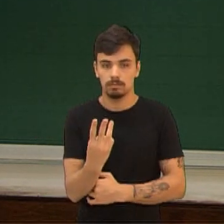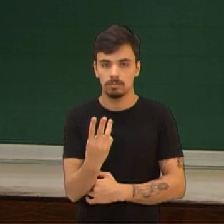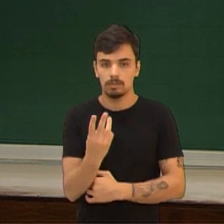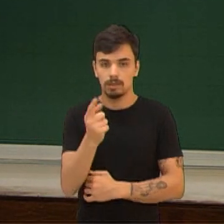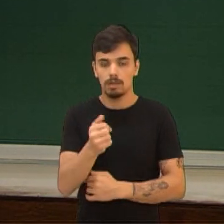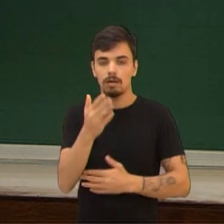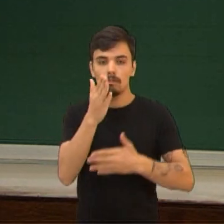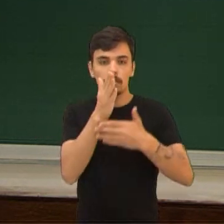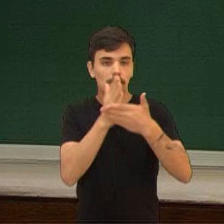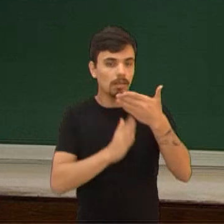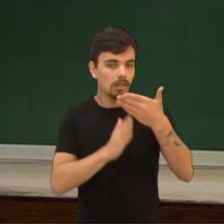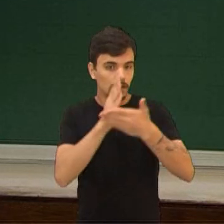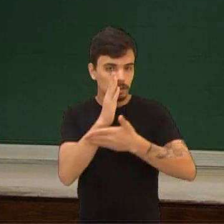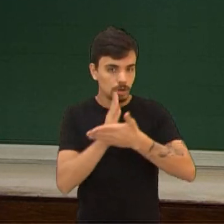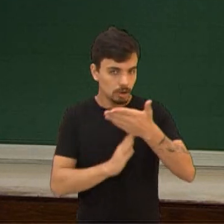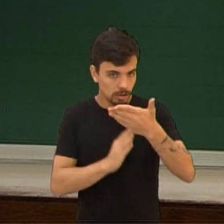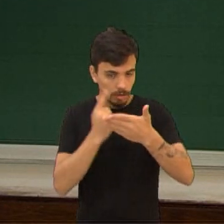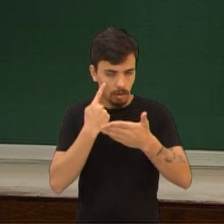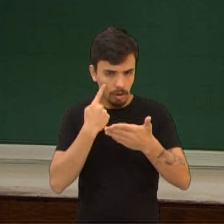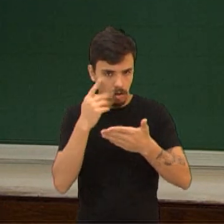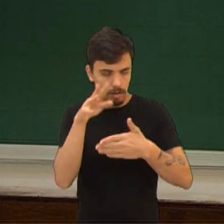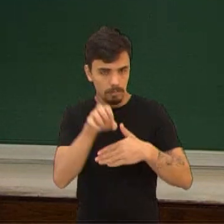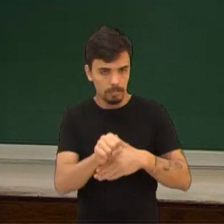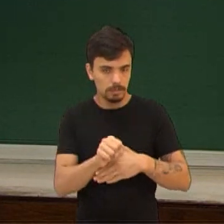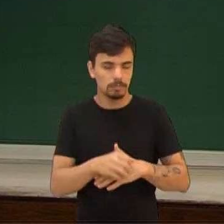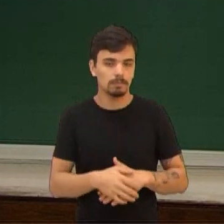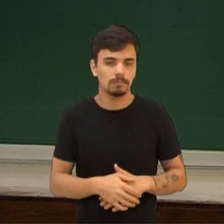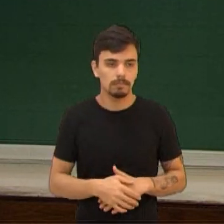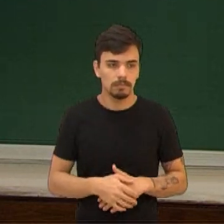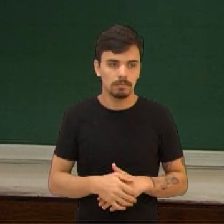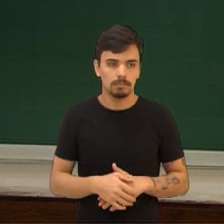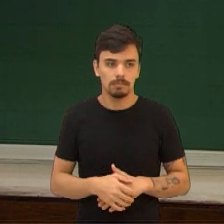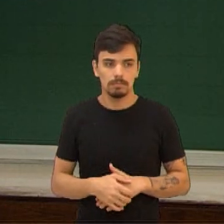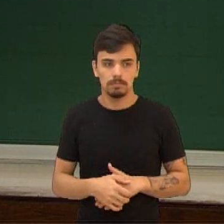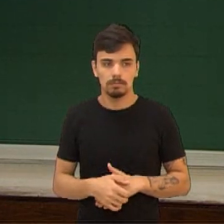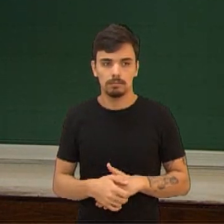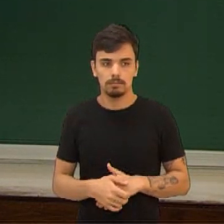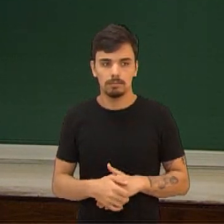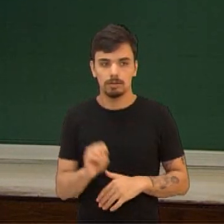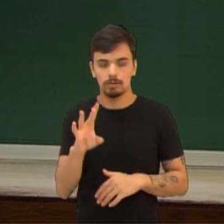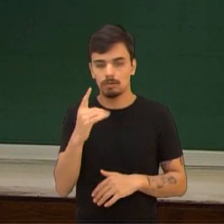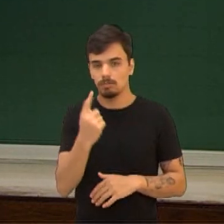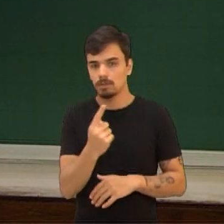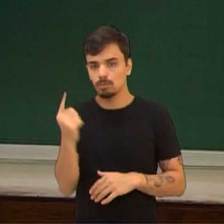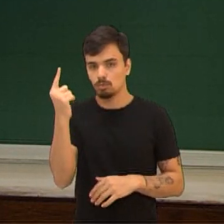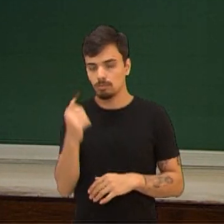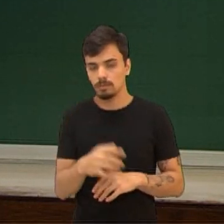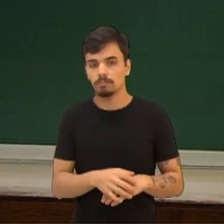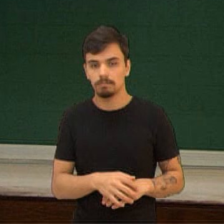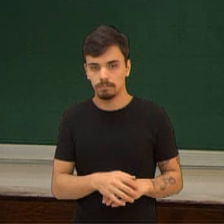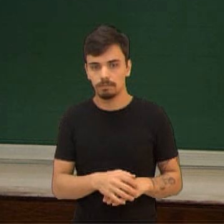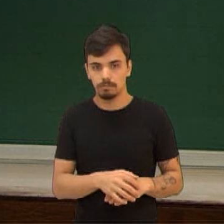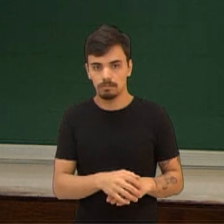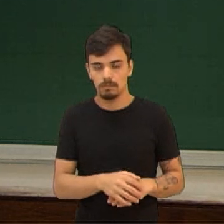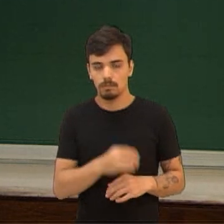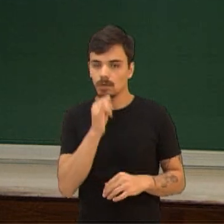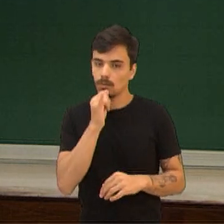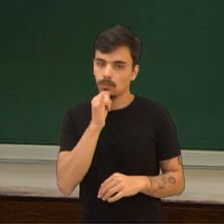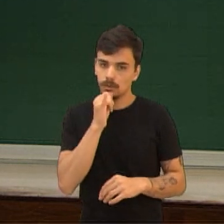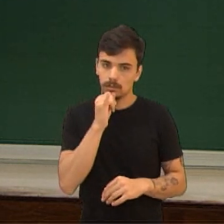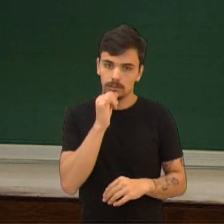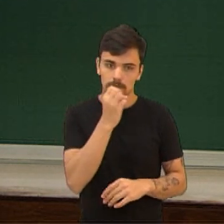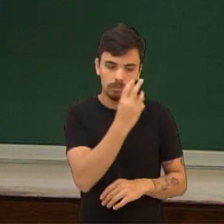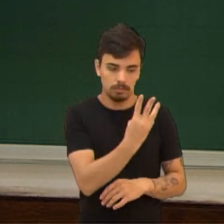ó, né? Então, eu pego, em vez de aumentar o dobro, aumento só mais uma parte, né? Então, por exemplo,